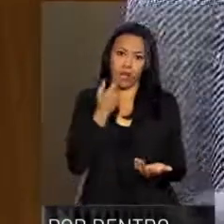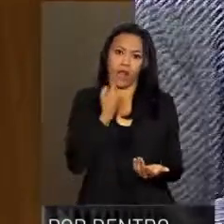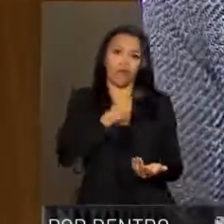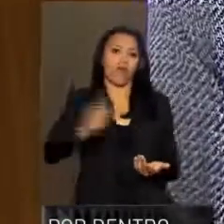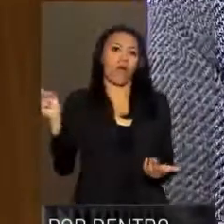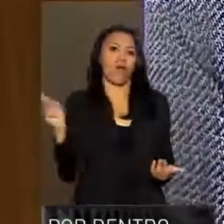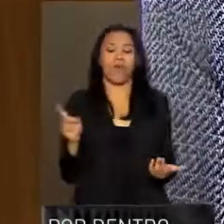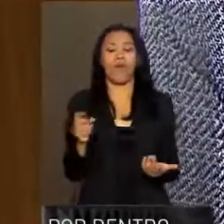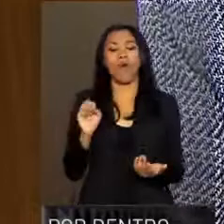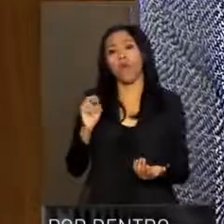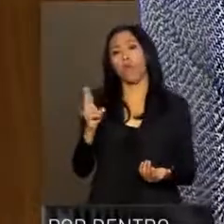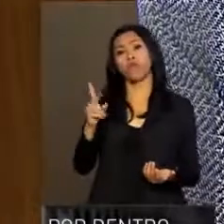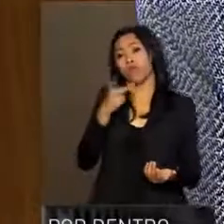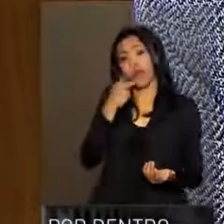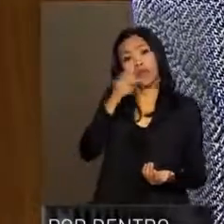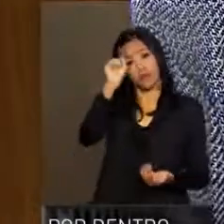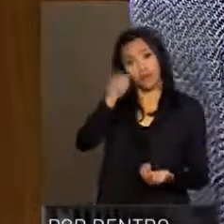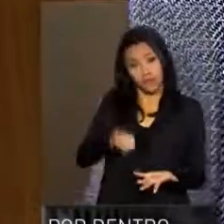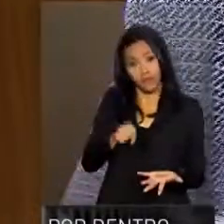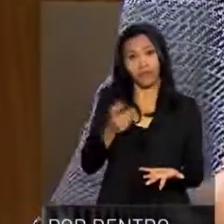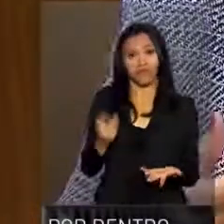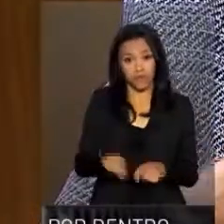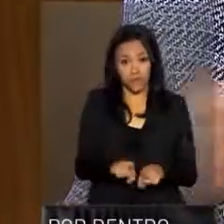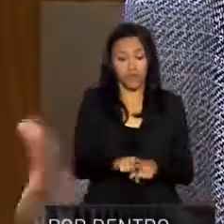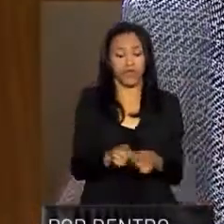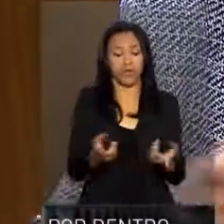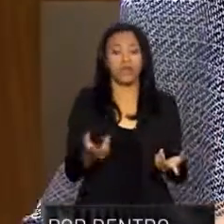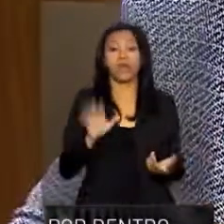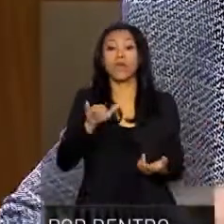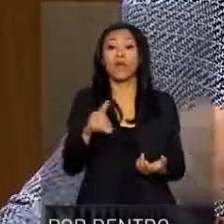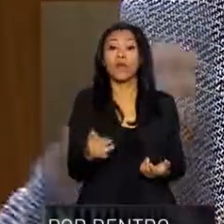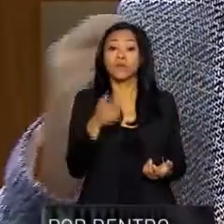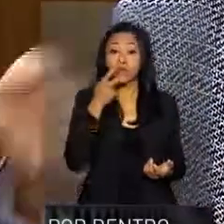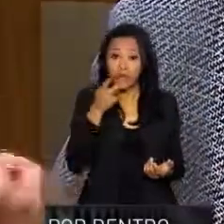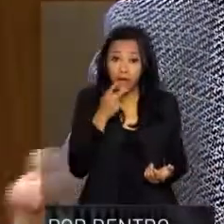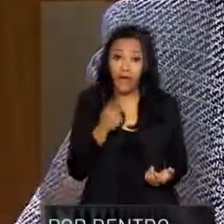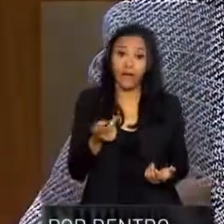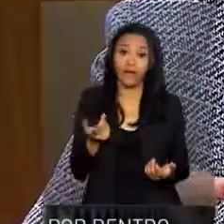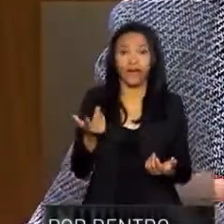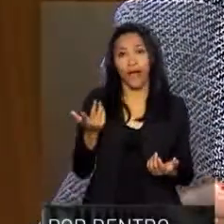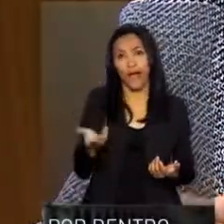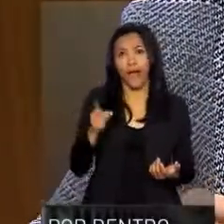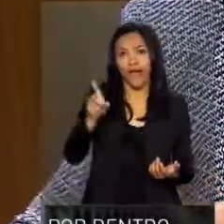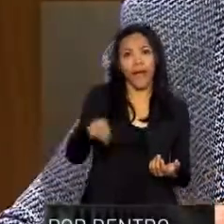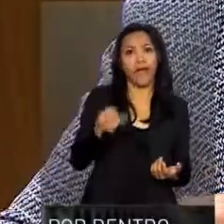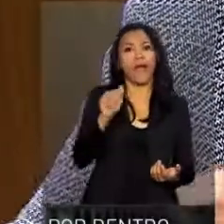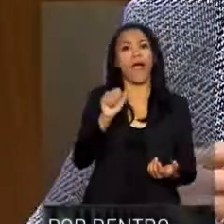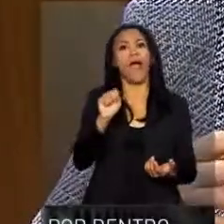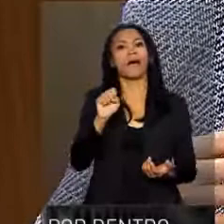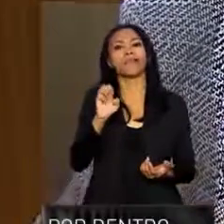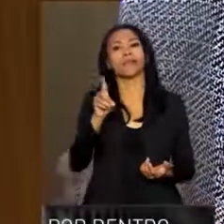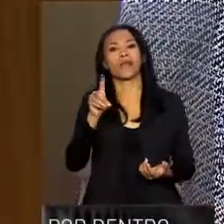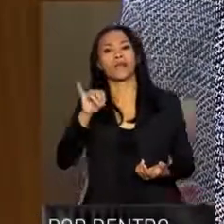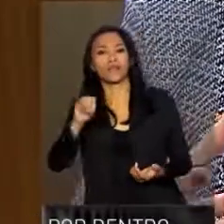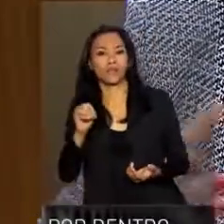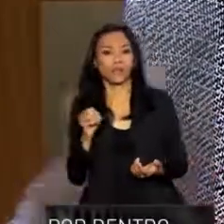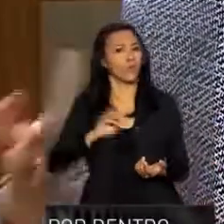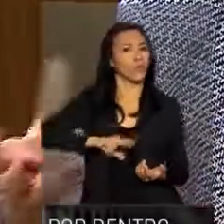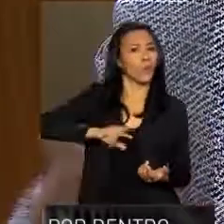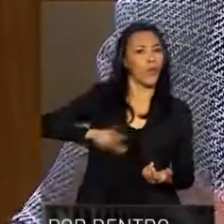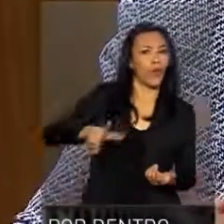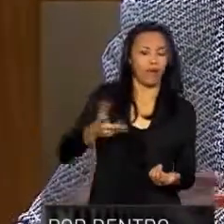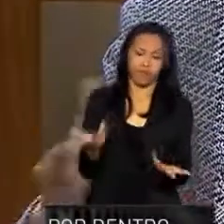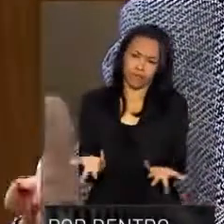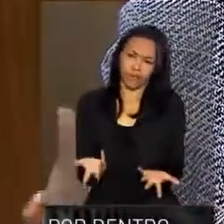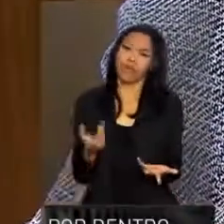decidir o dizer sim acho que é isso que tá o que quando se fala de ser assédio se não é é você está falando isso a